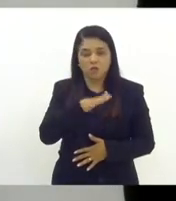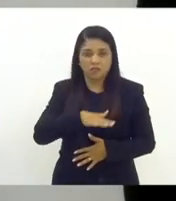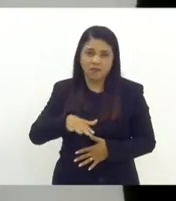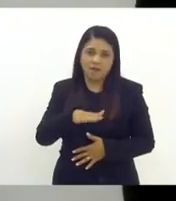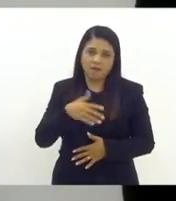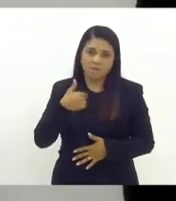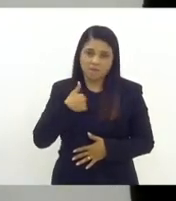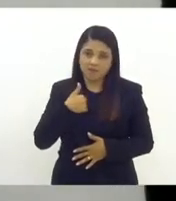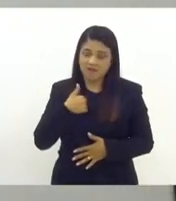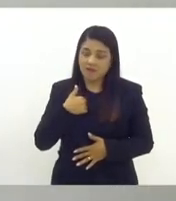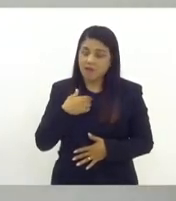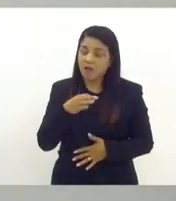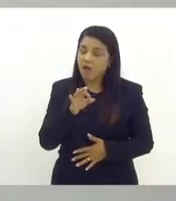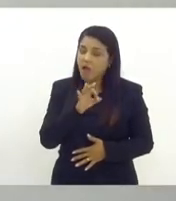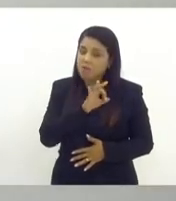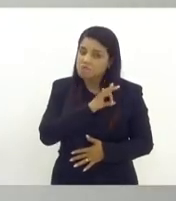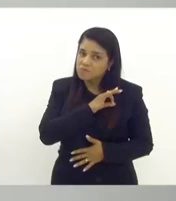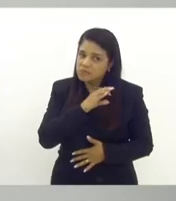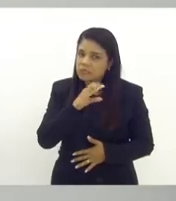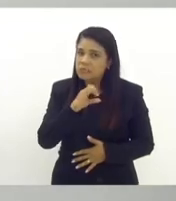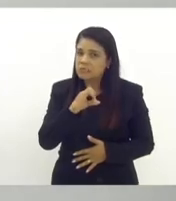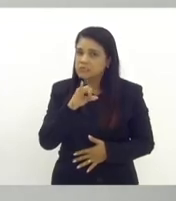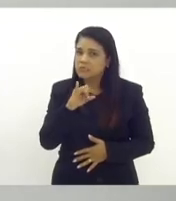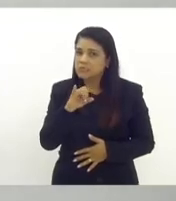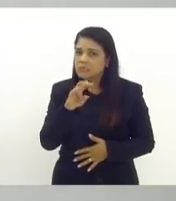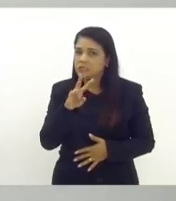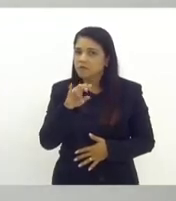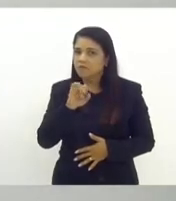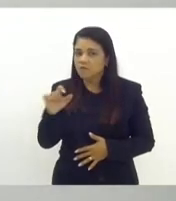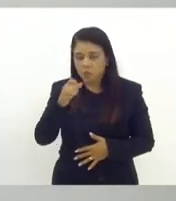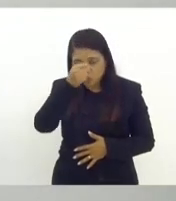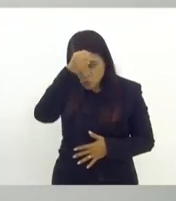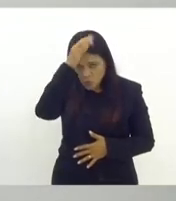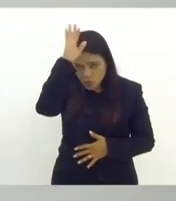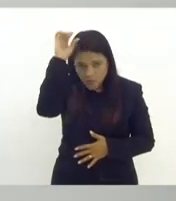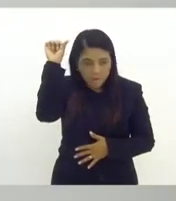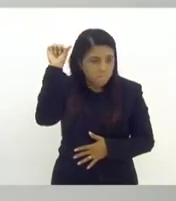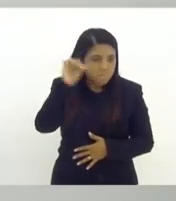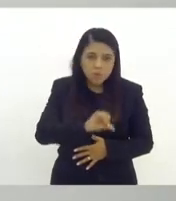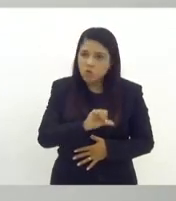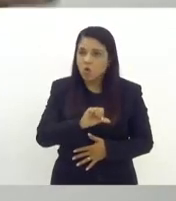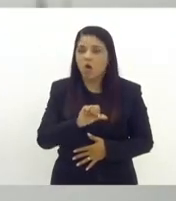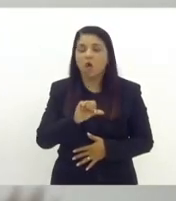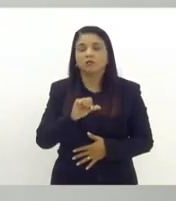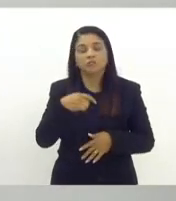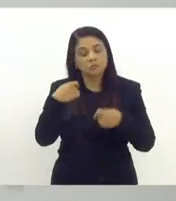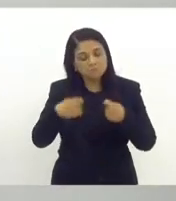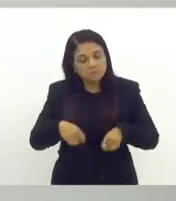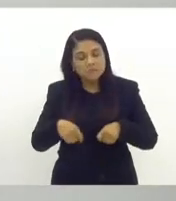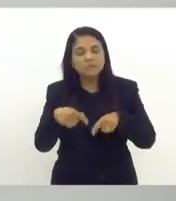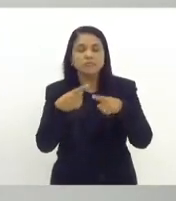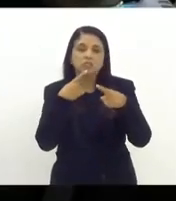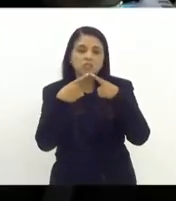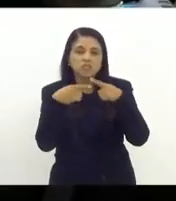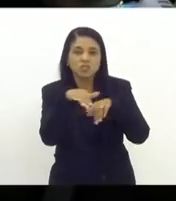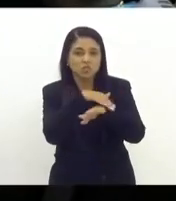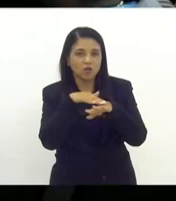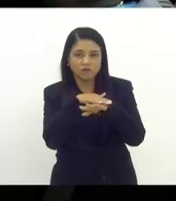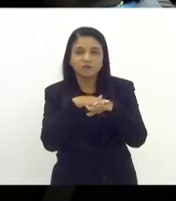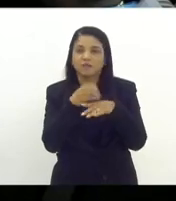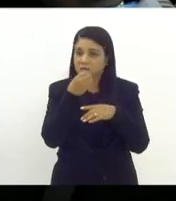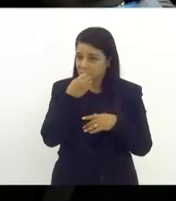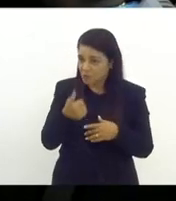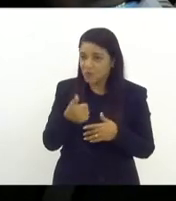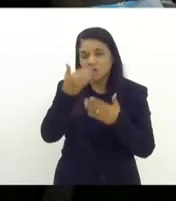ruim porque a civil delegado e o bombeiro juro por Deus a gente vai ter que conversar sobre isso tá bom era